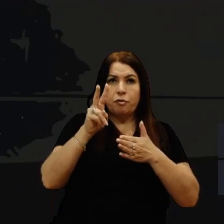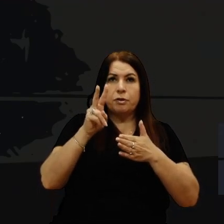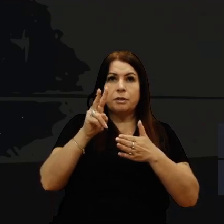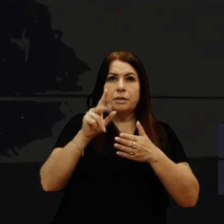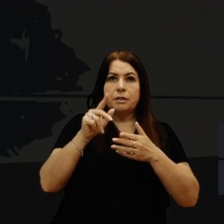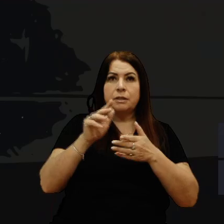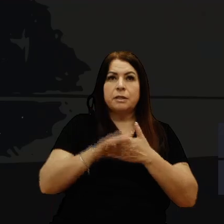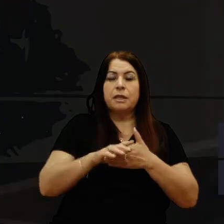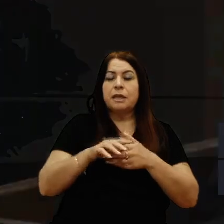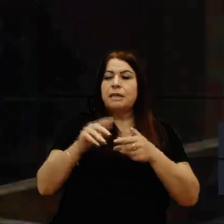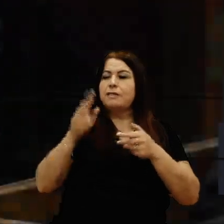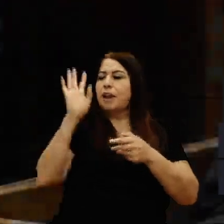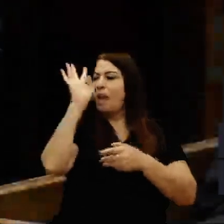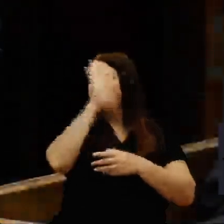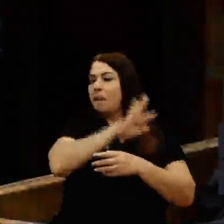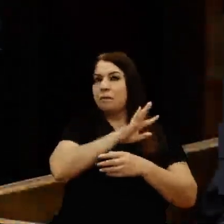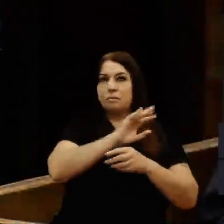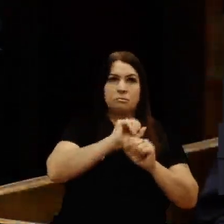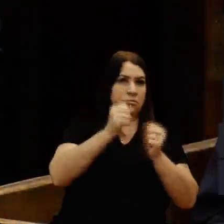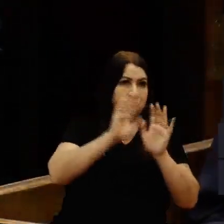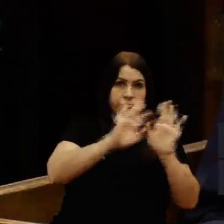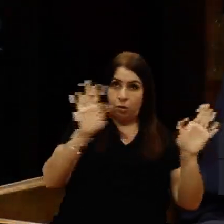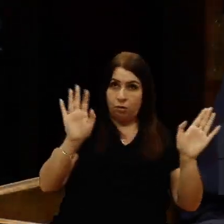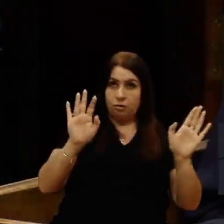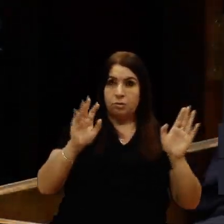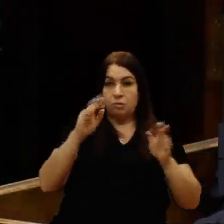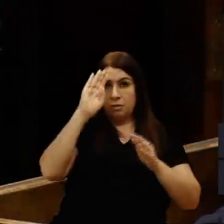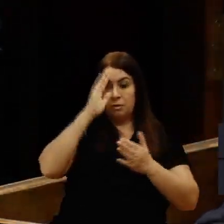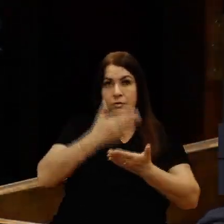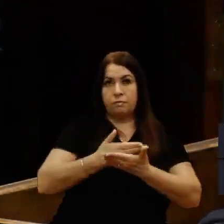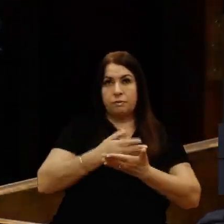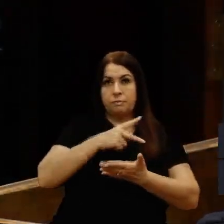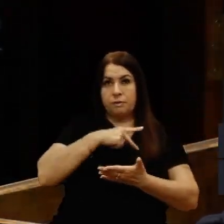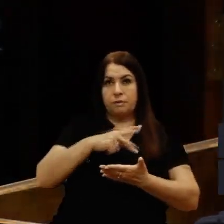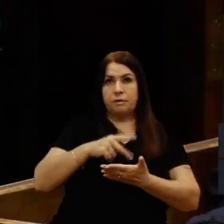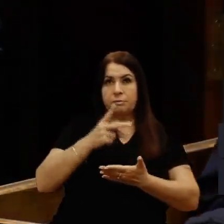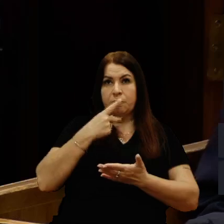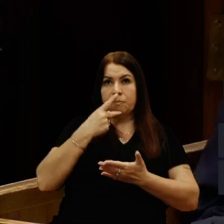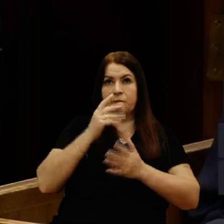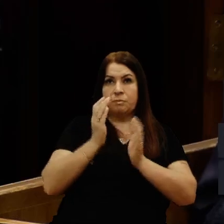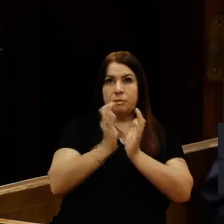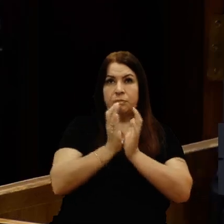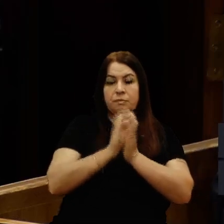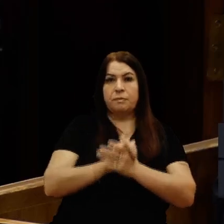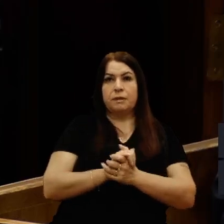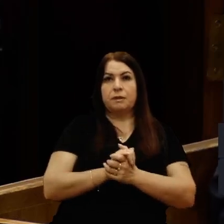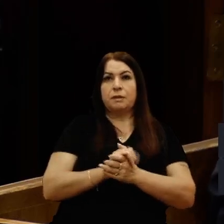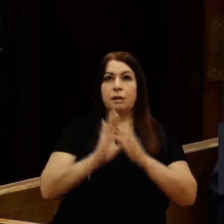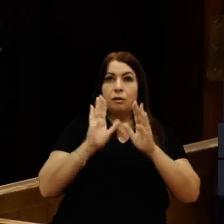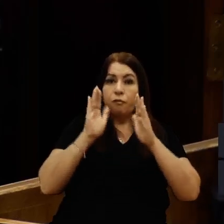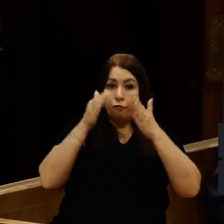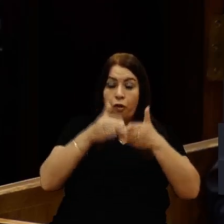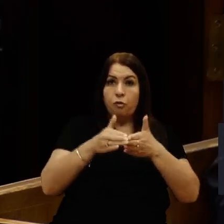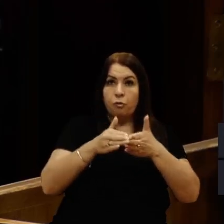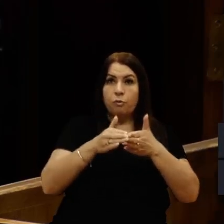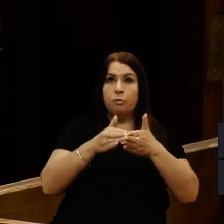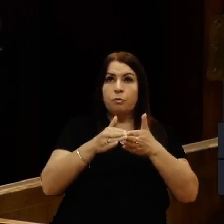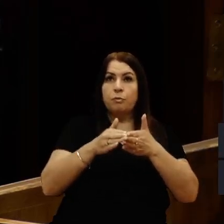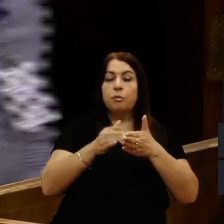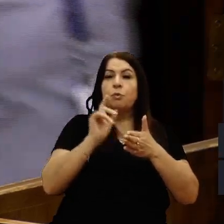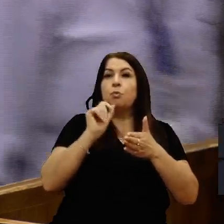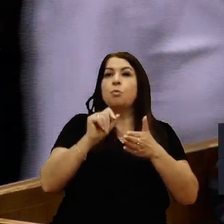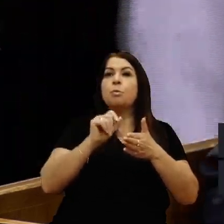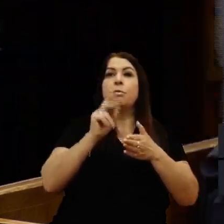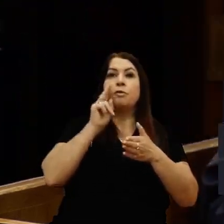distração destrói. Eu acredito muito nisso, presidente. Sempre falo para a minha equipe, ó, gente, foco. O sol, qual é que é